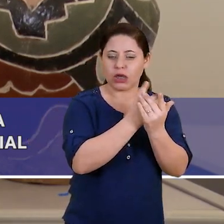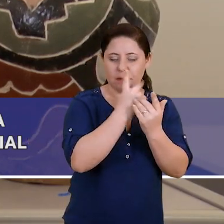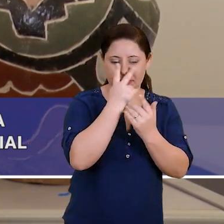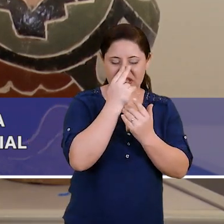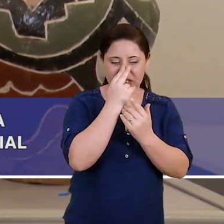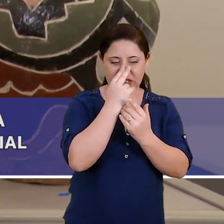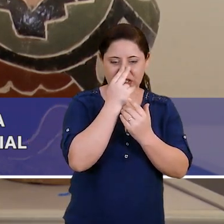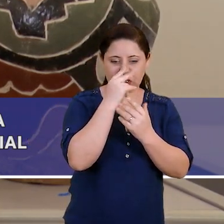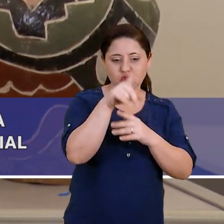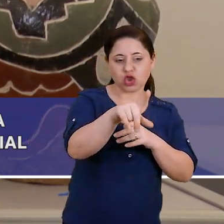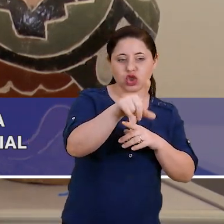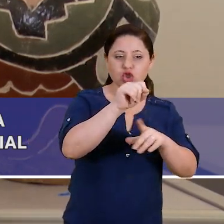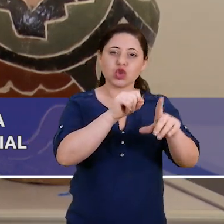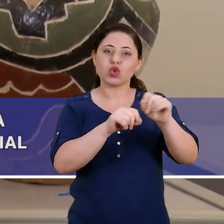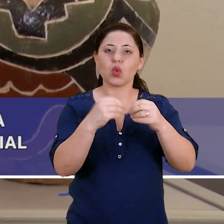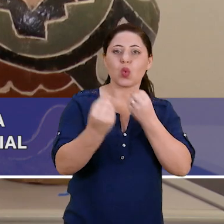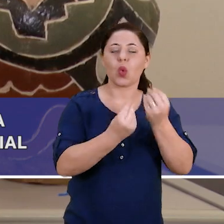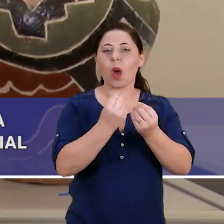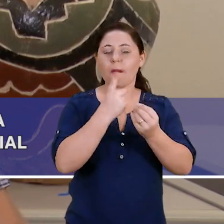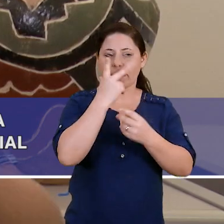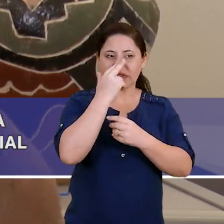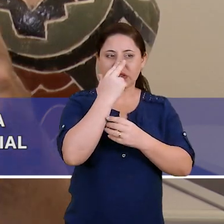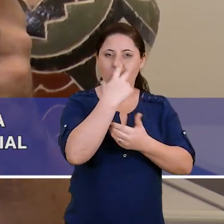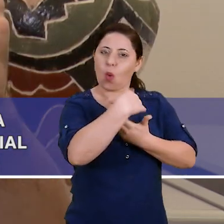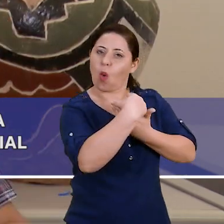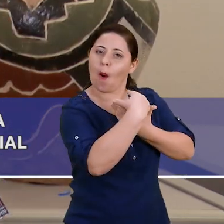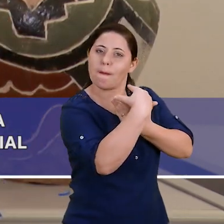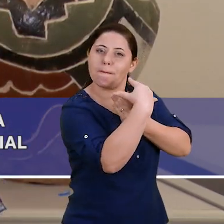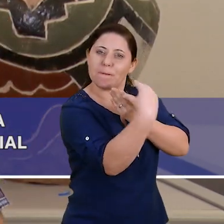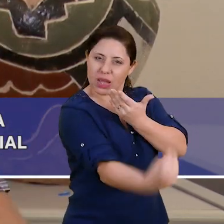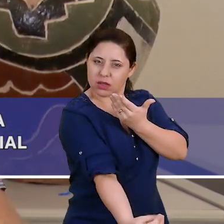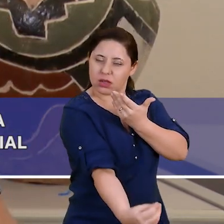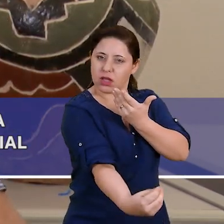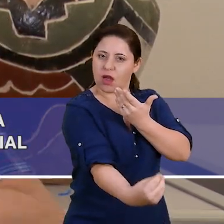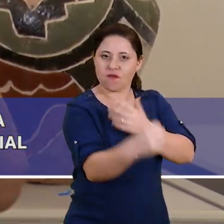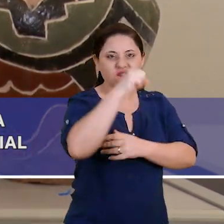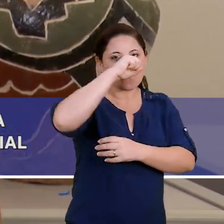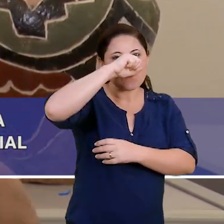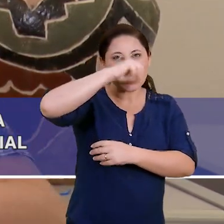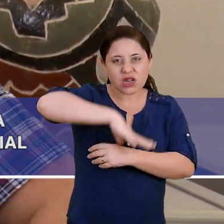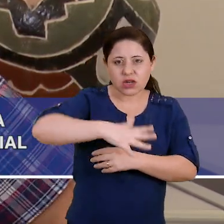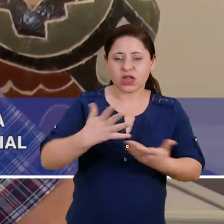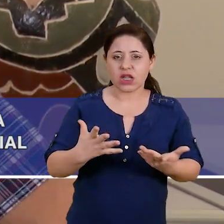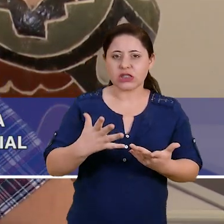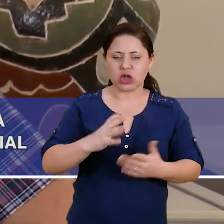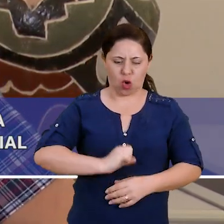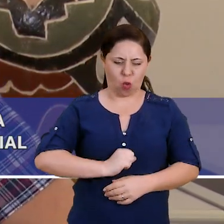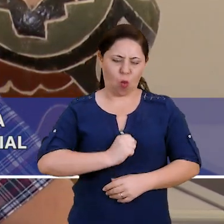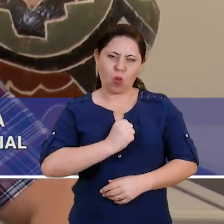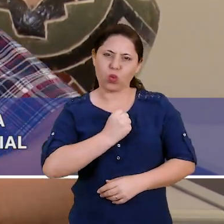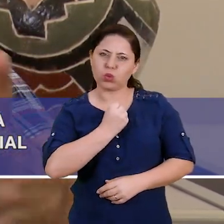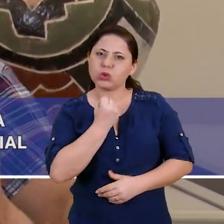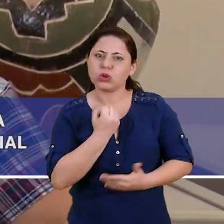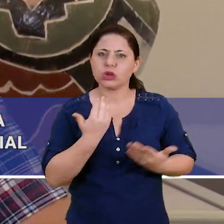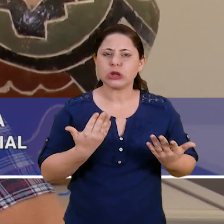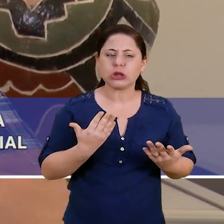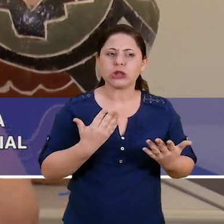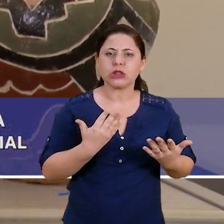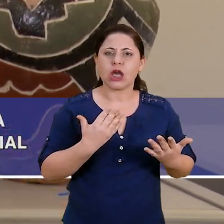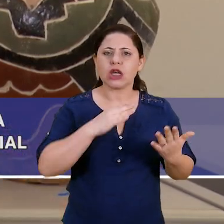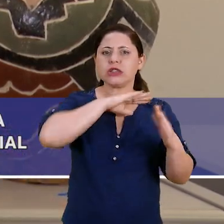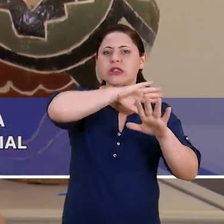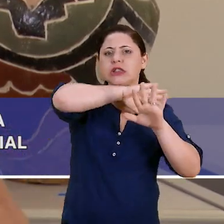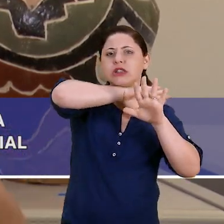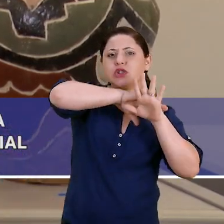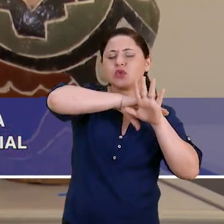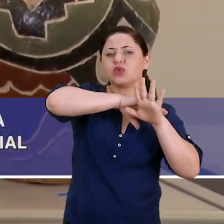quando a própria escola toma um partido de, por exemplo, reproduzir violência,